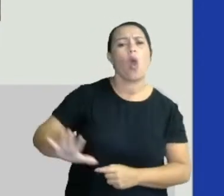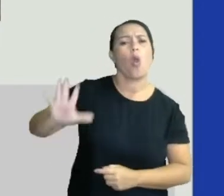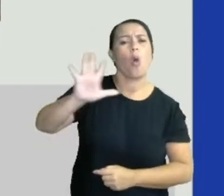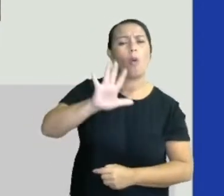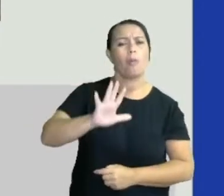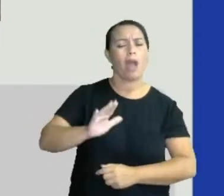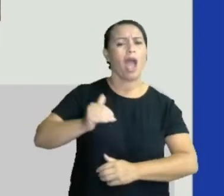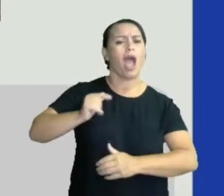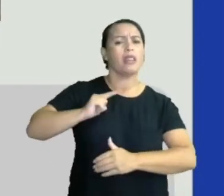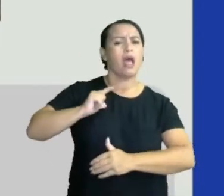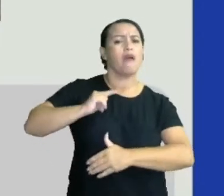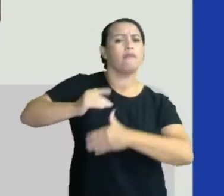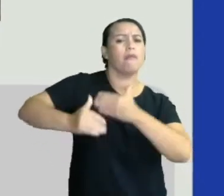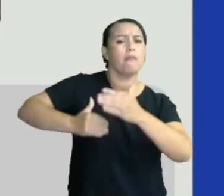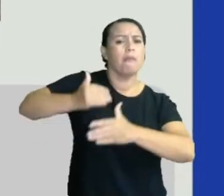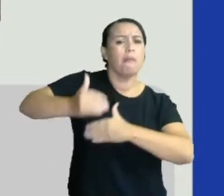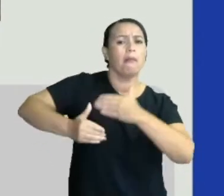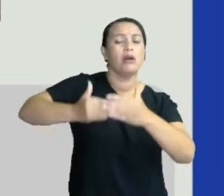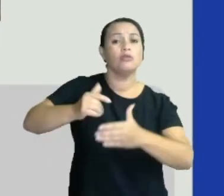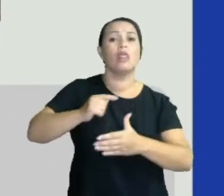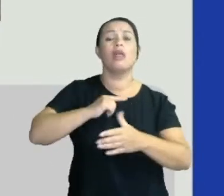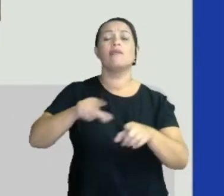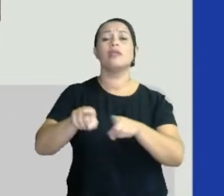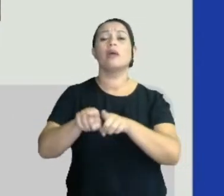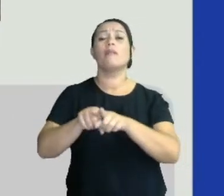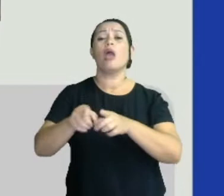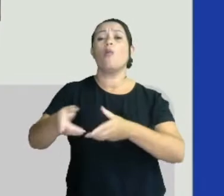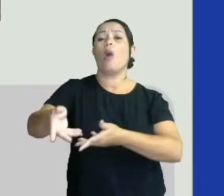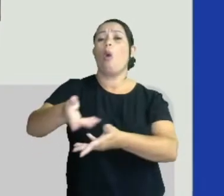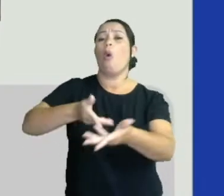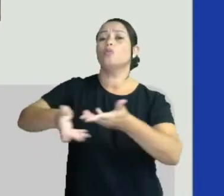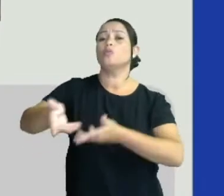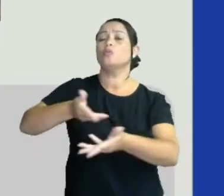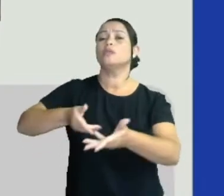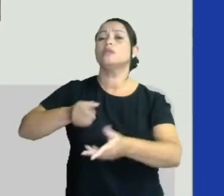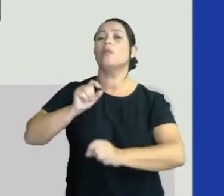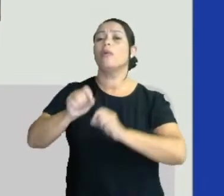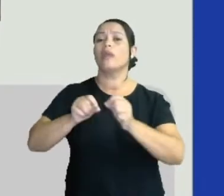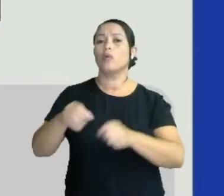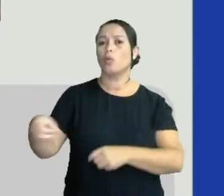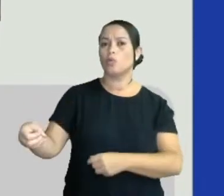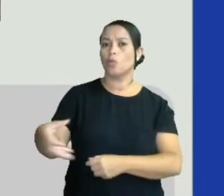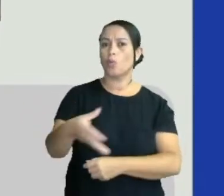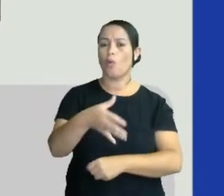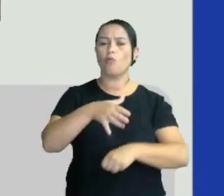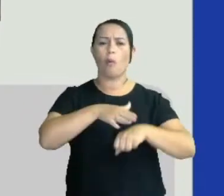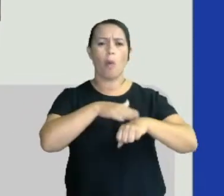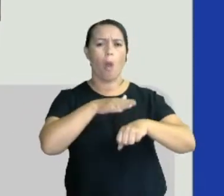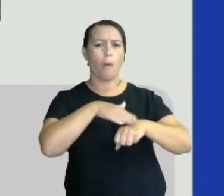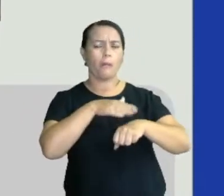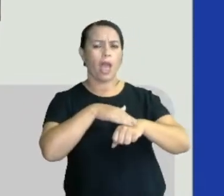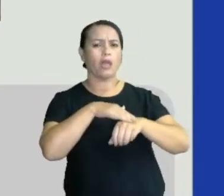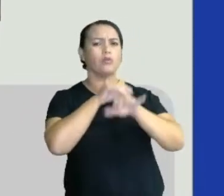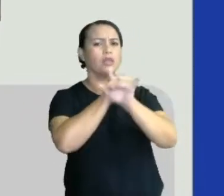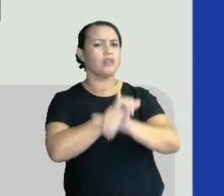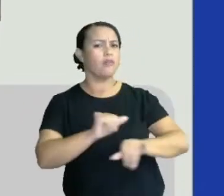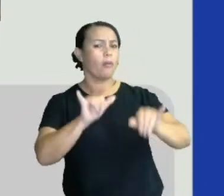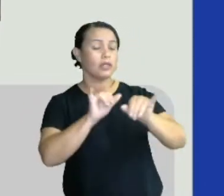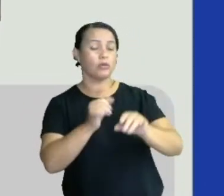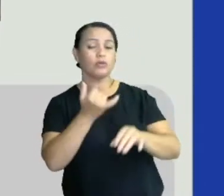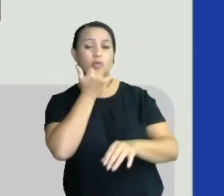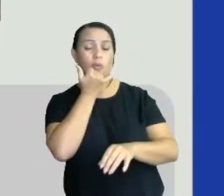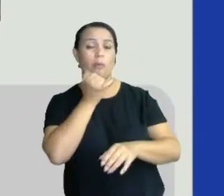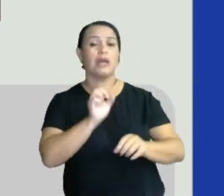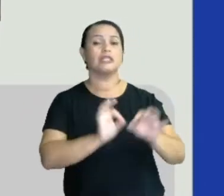ela passou e que contribuiu para que esse novo momento de formação